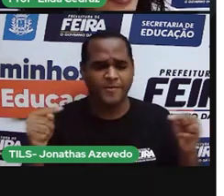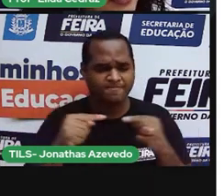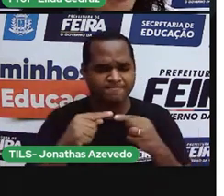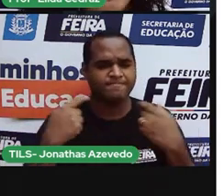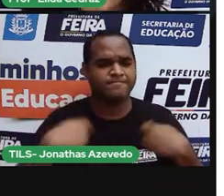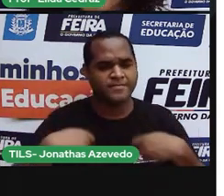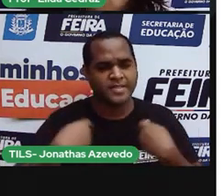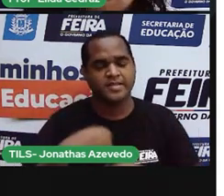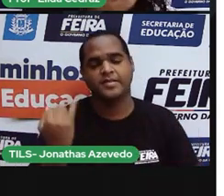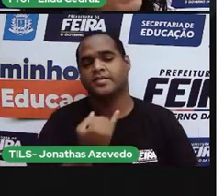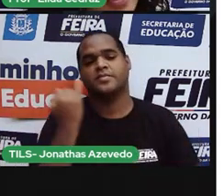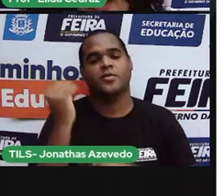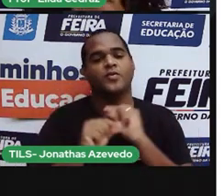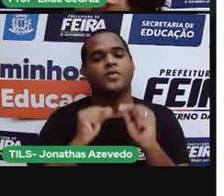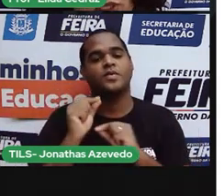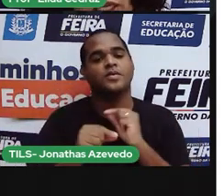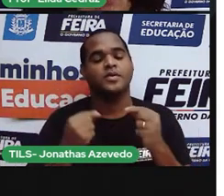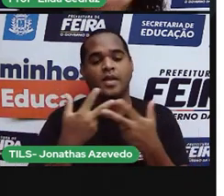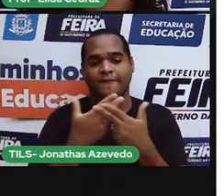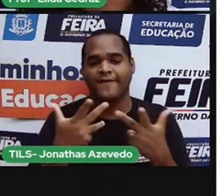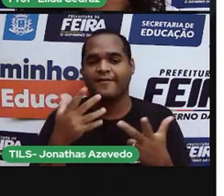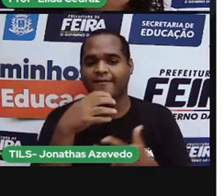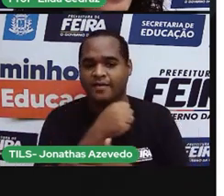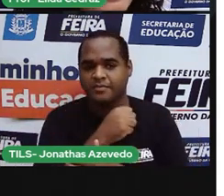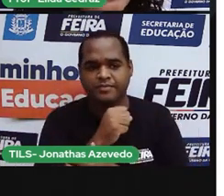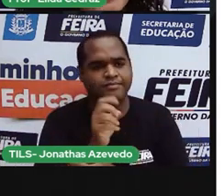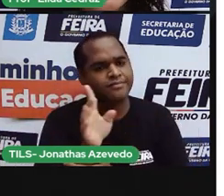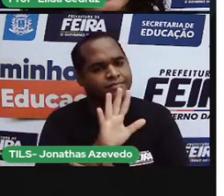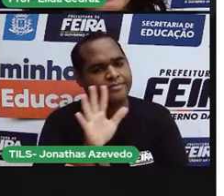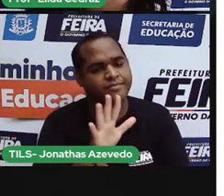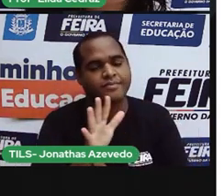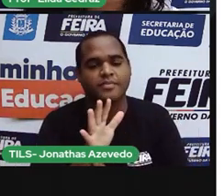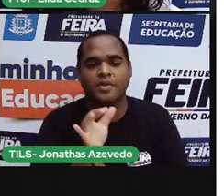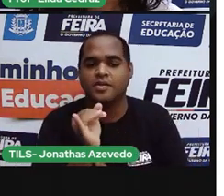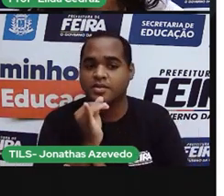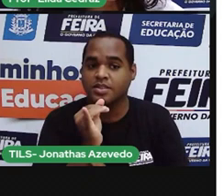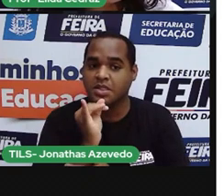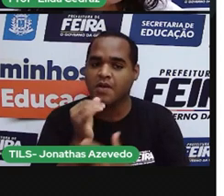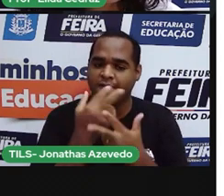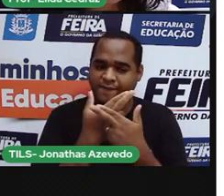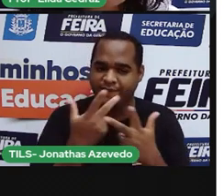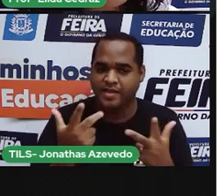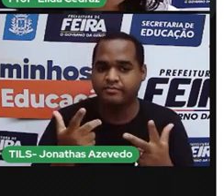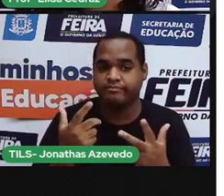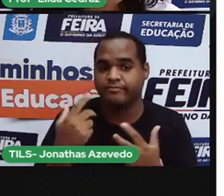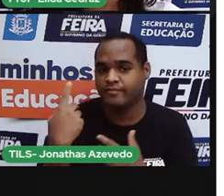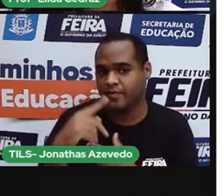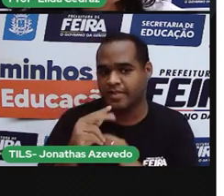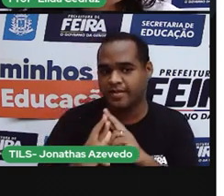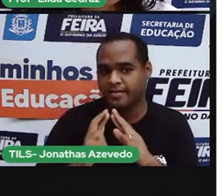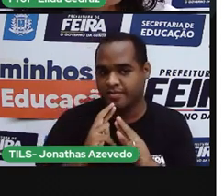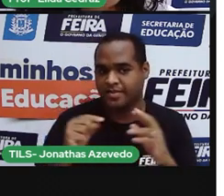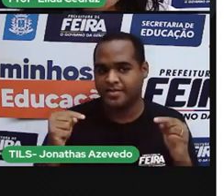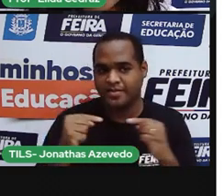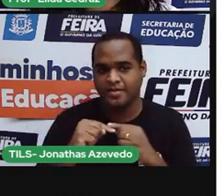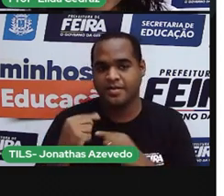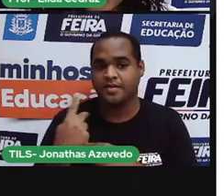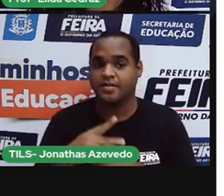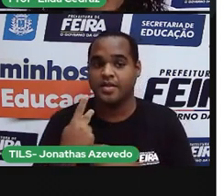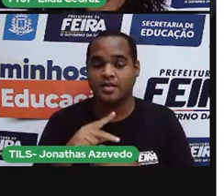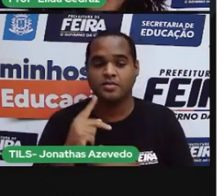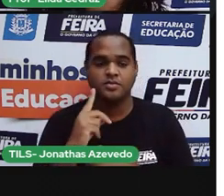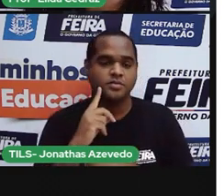certo? Façam, ser rápido não. Façam a tarefa de acordo com o tempo que